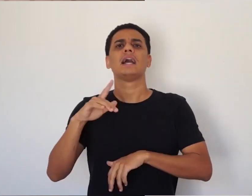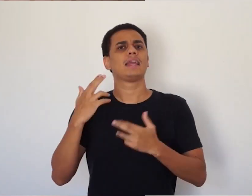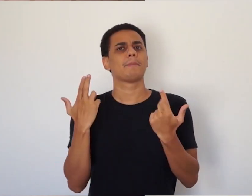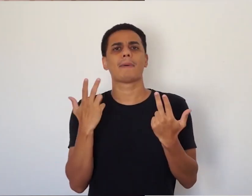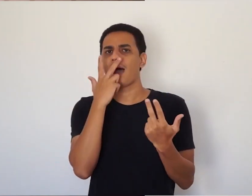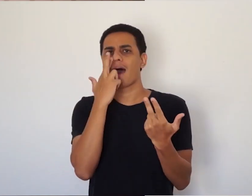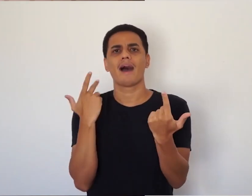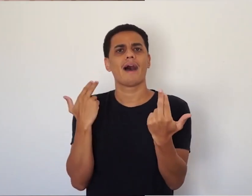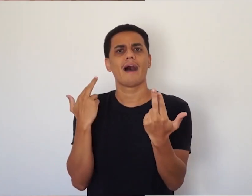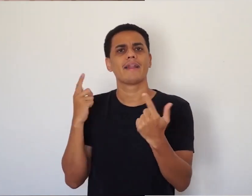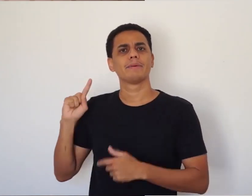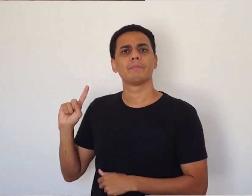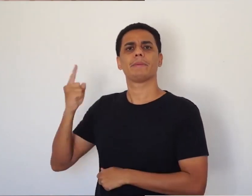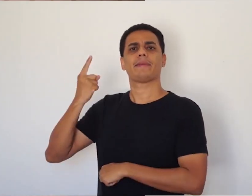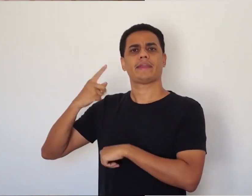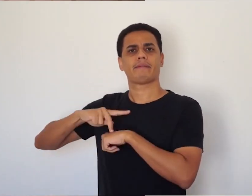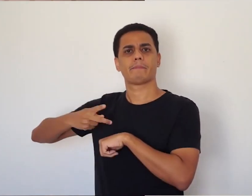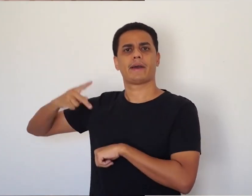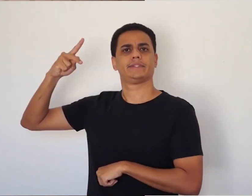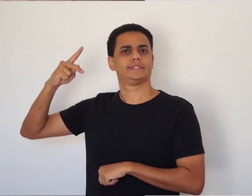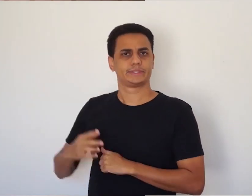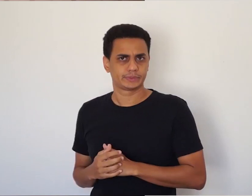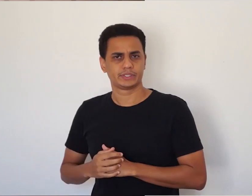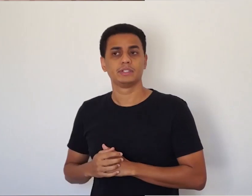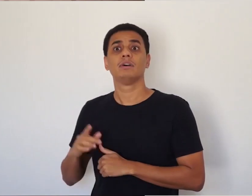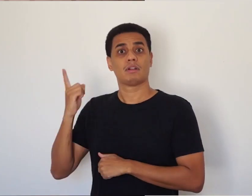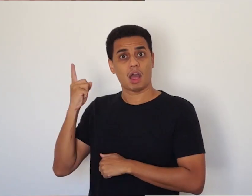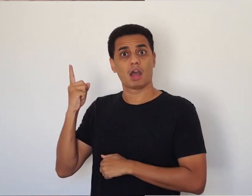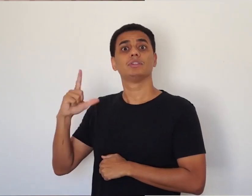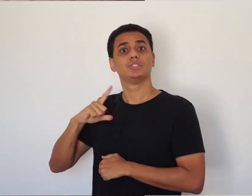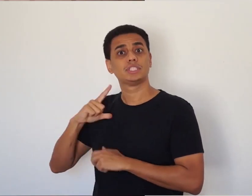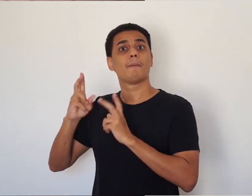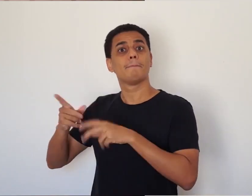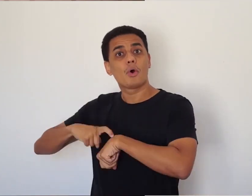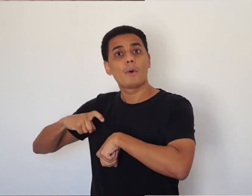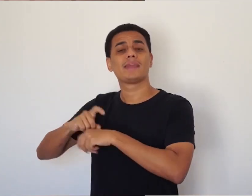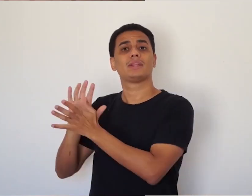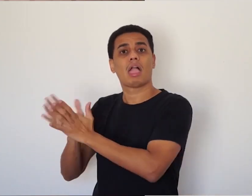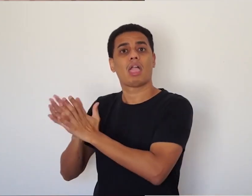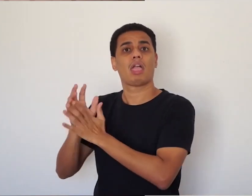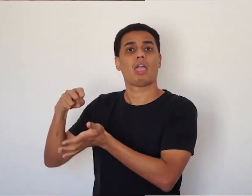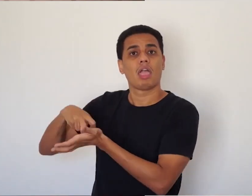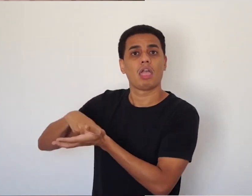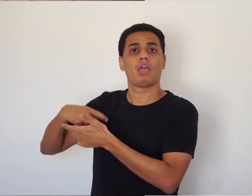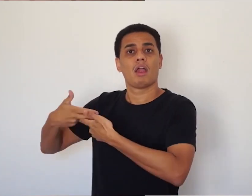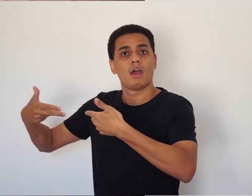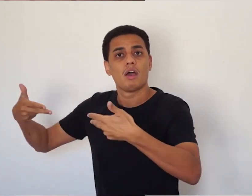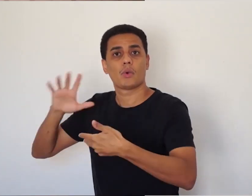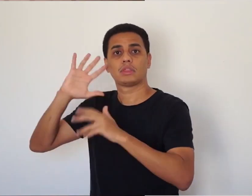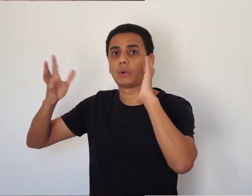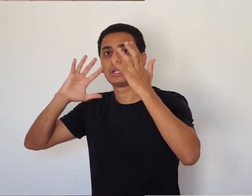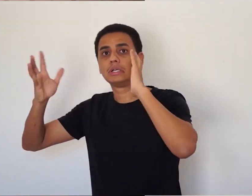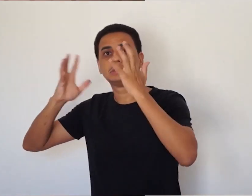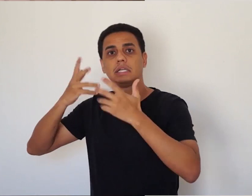está acontecendo dentro de um cenário muito semelhante à primeira Páscoa. Um tempo de praga, de pestes. E eu